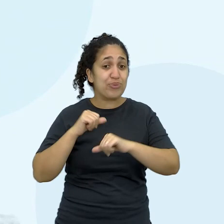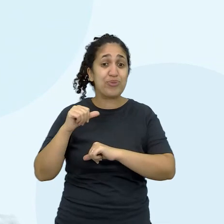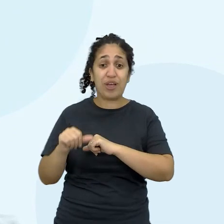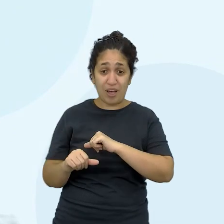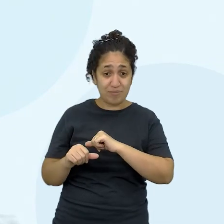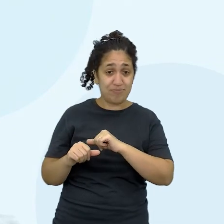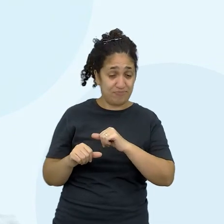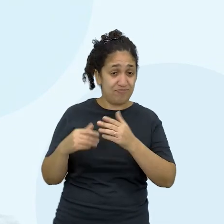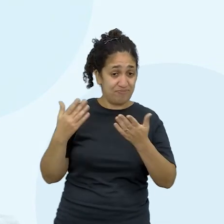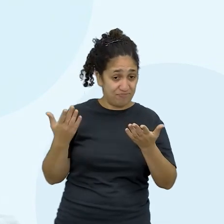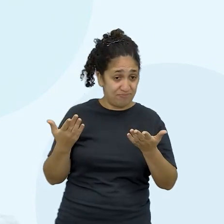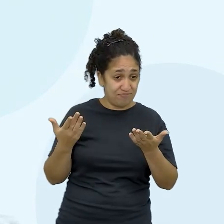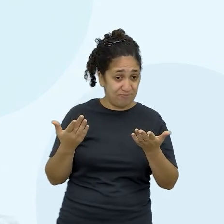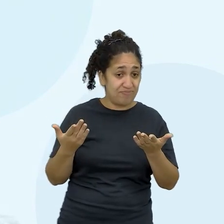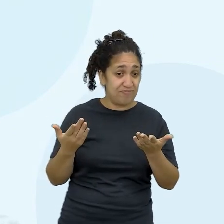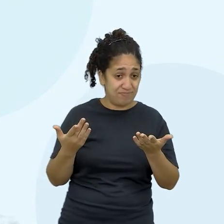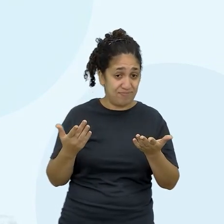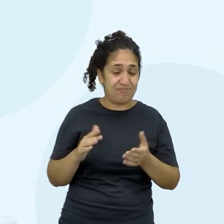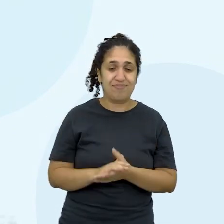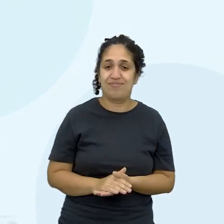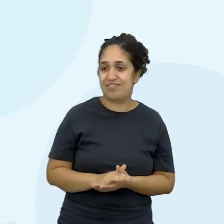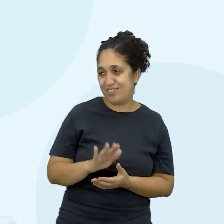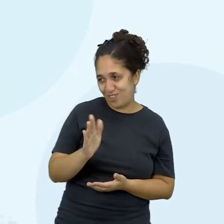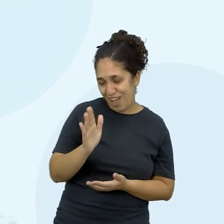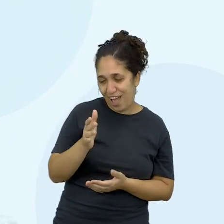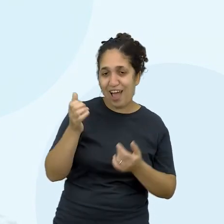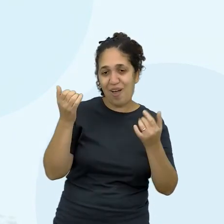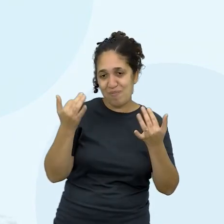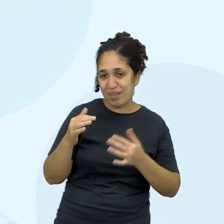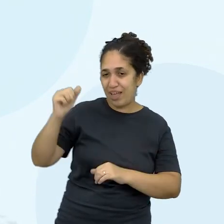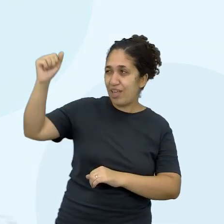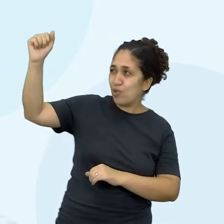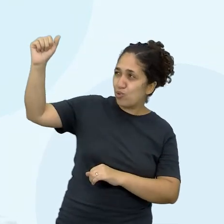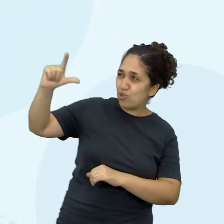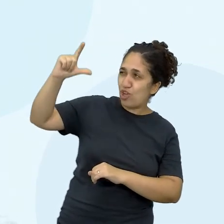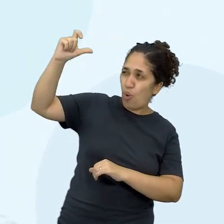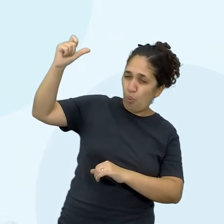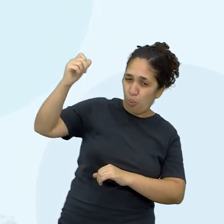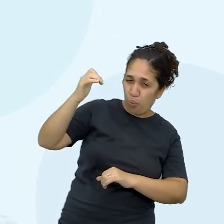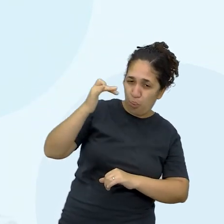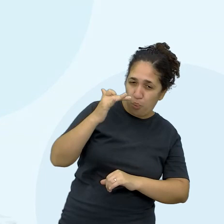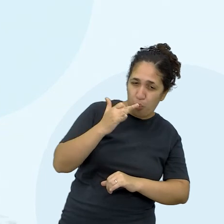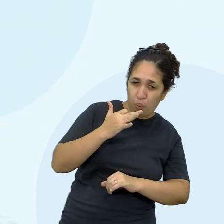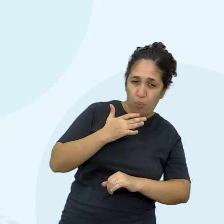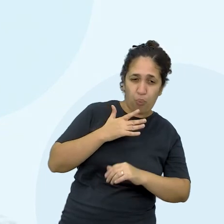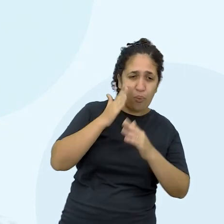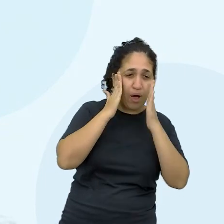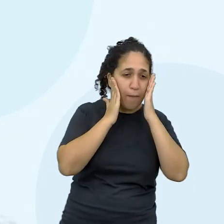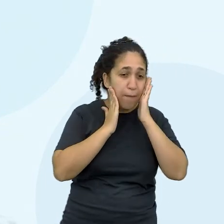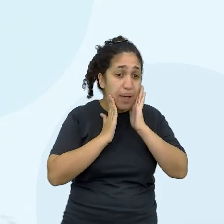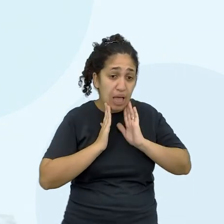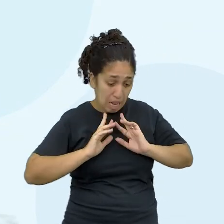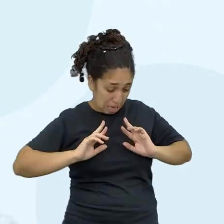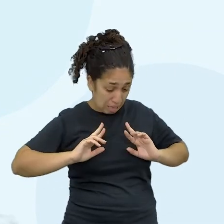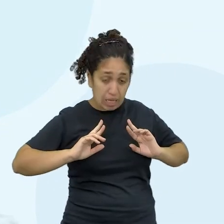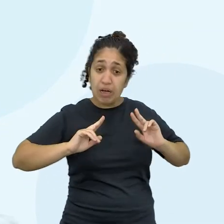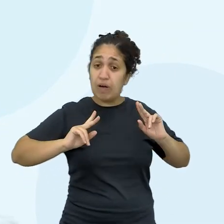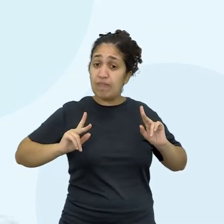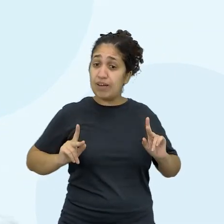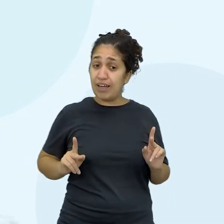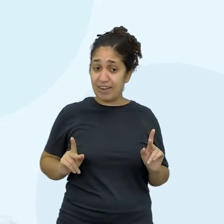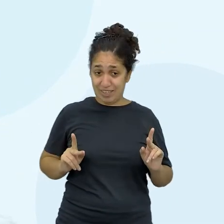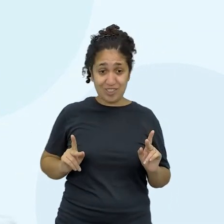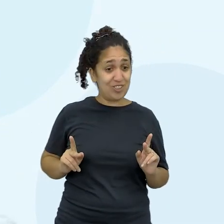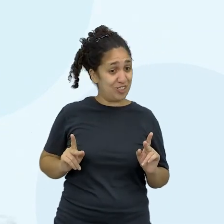órgãos, por outras estruturas. Como eu falei, a luz solar afetaria suas peles de outra forma, diferente